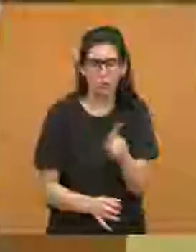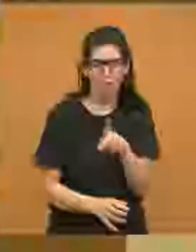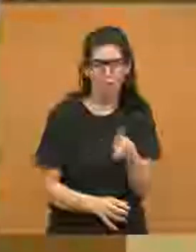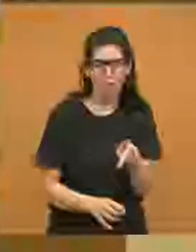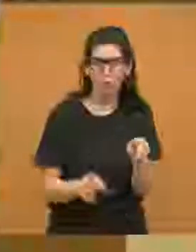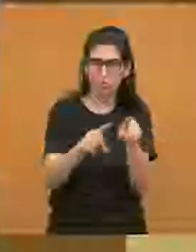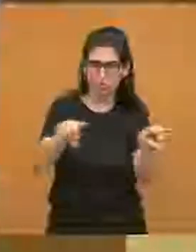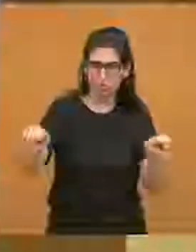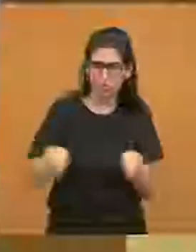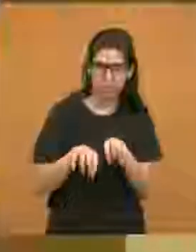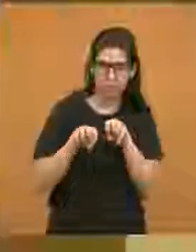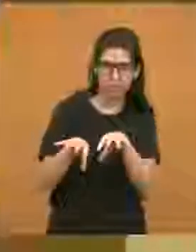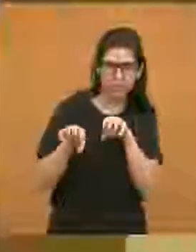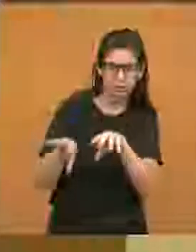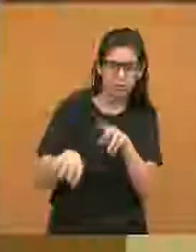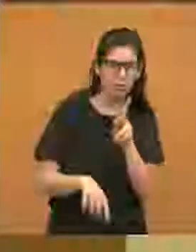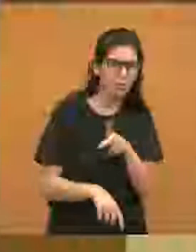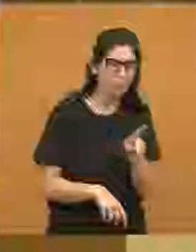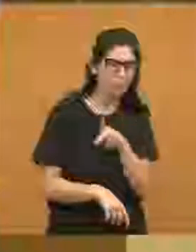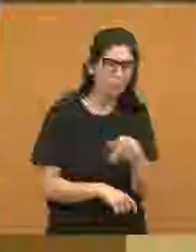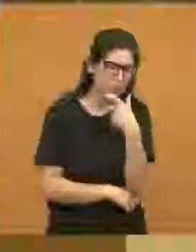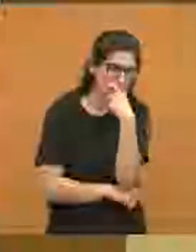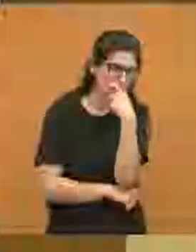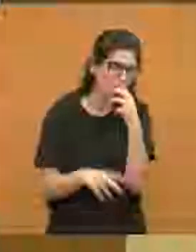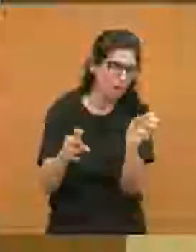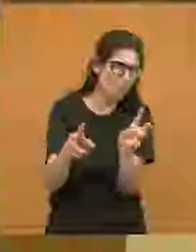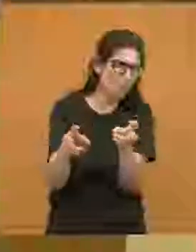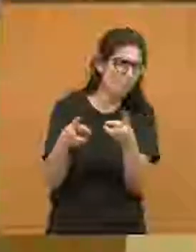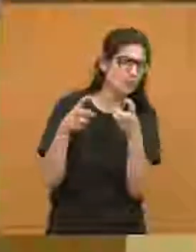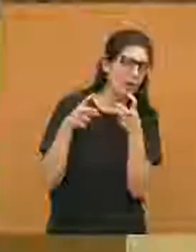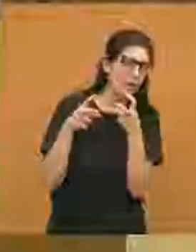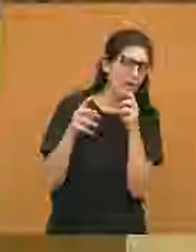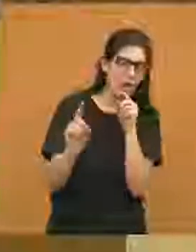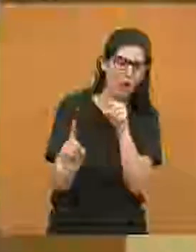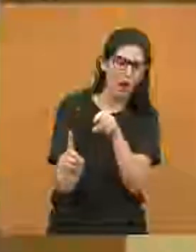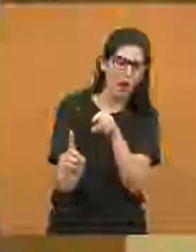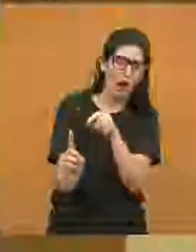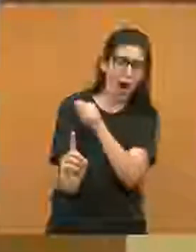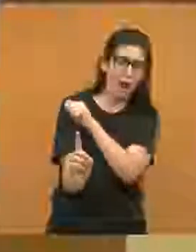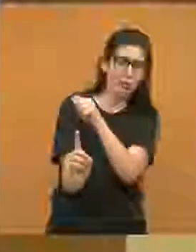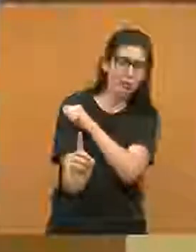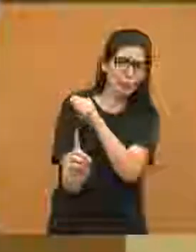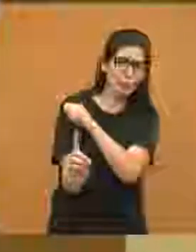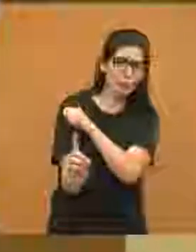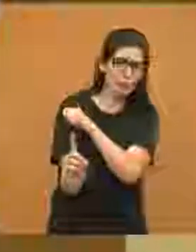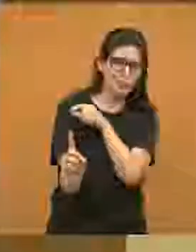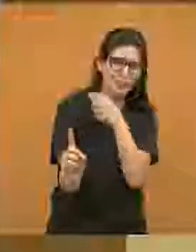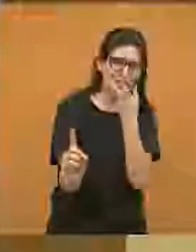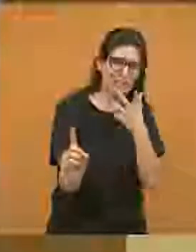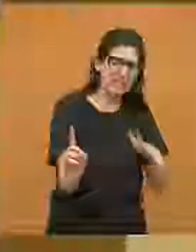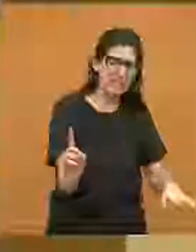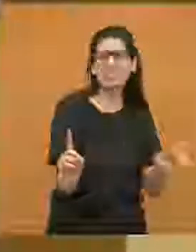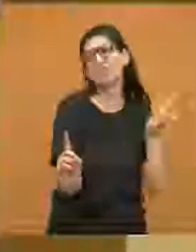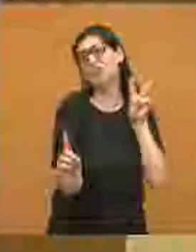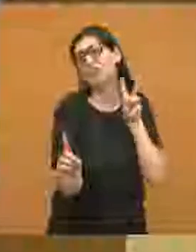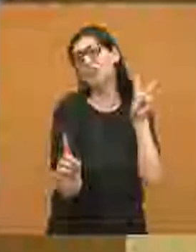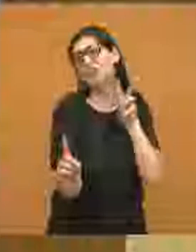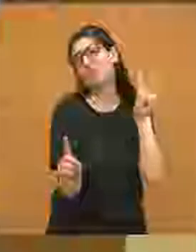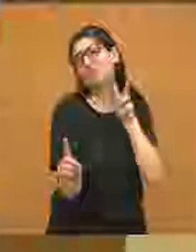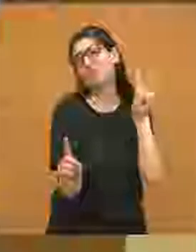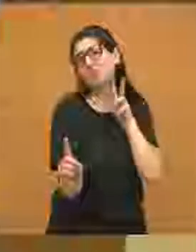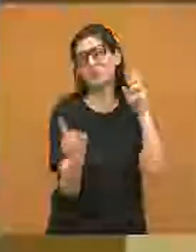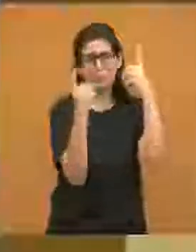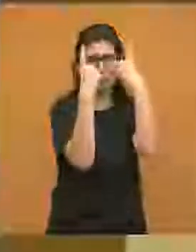aula, é possível, por conta de alguns sinais, compreender que aquela criança está sendo vítima de abuso